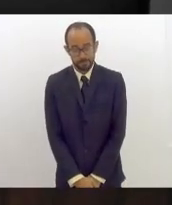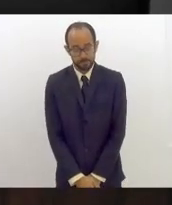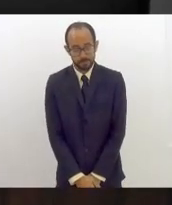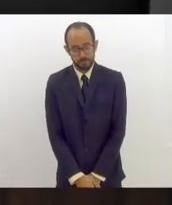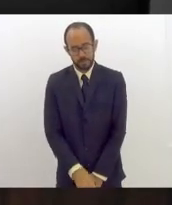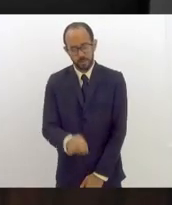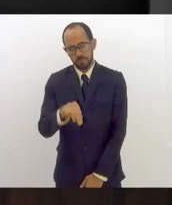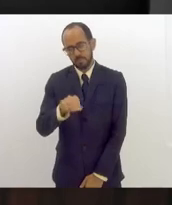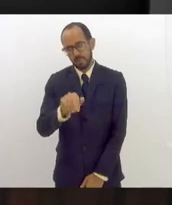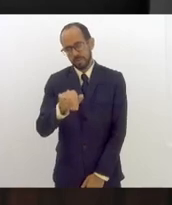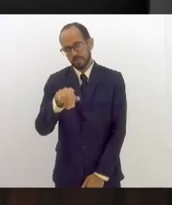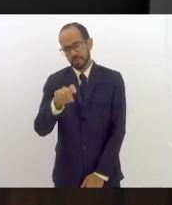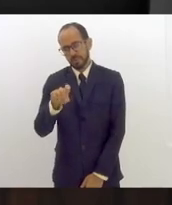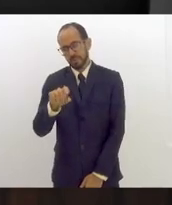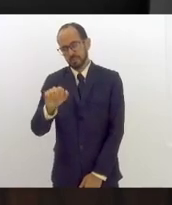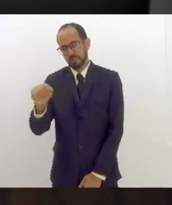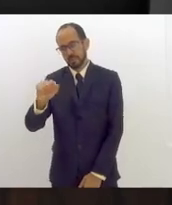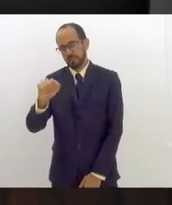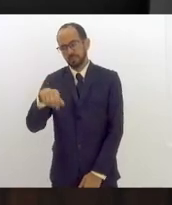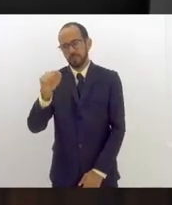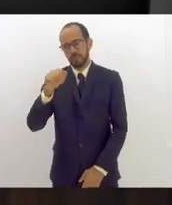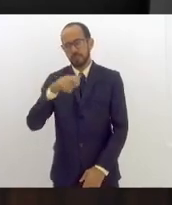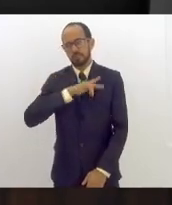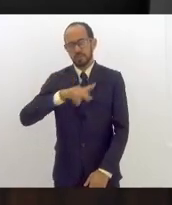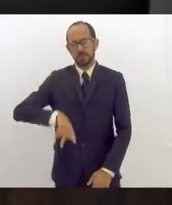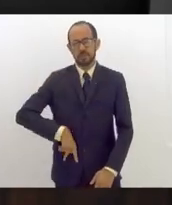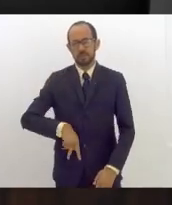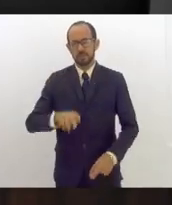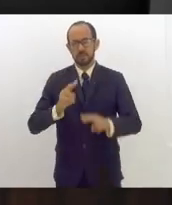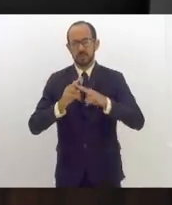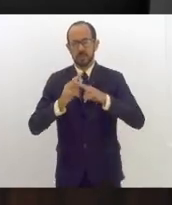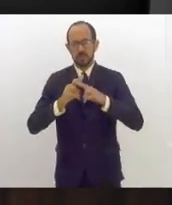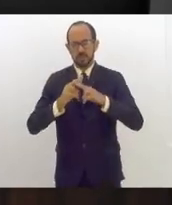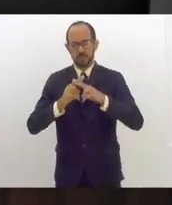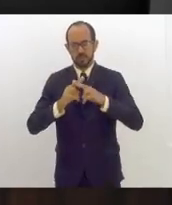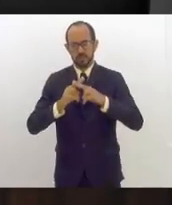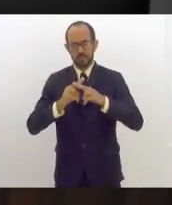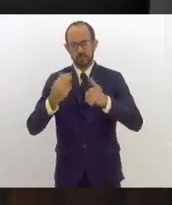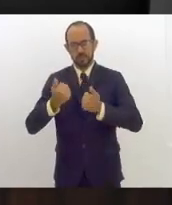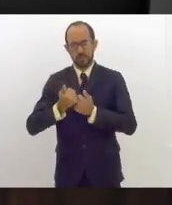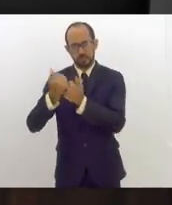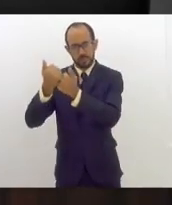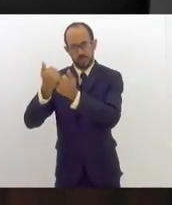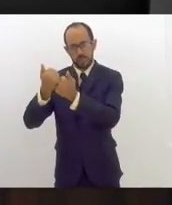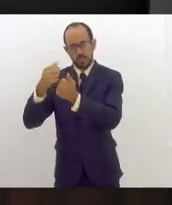Marisa gaudio presidente da Caixa de assistência